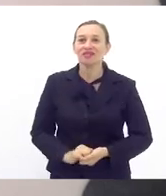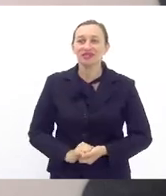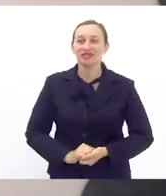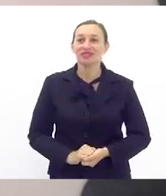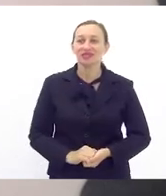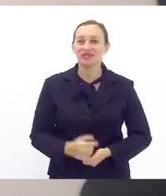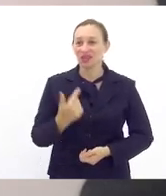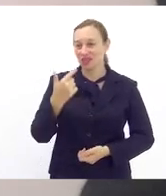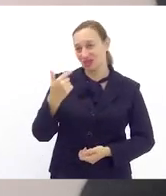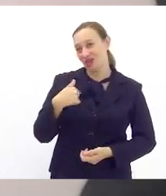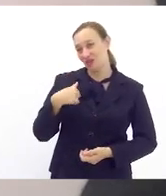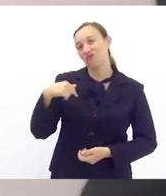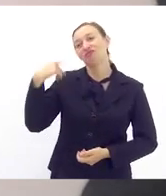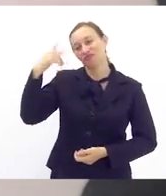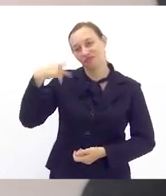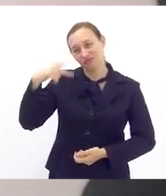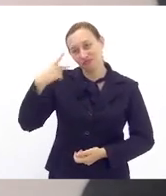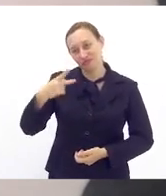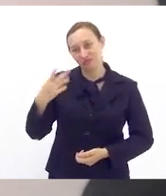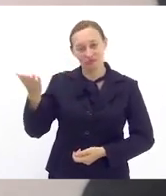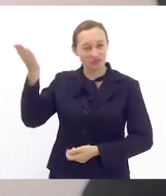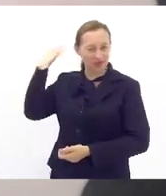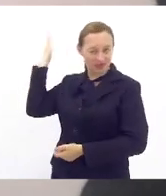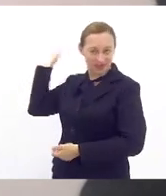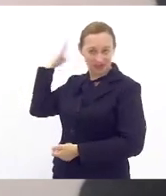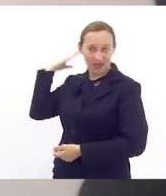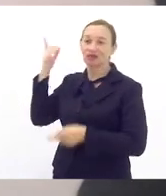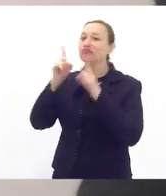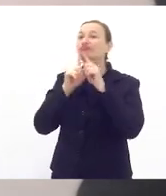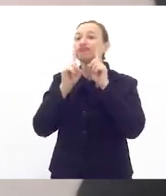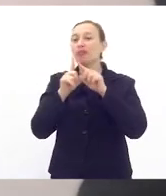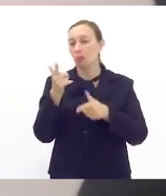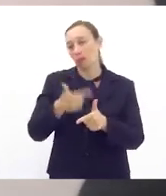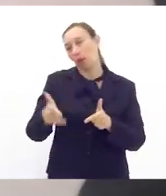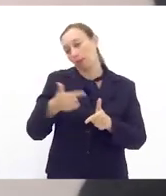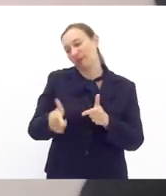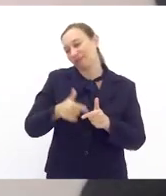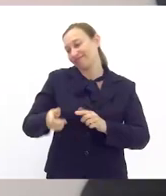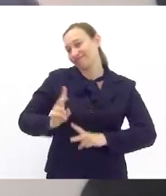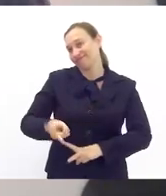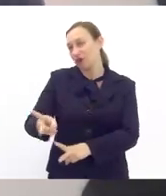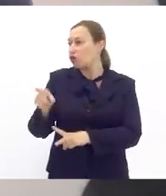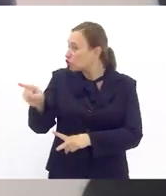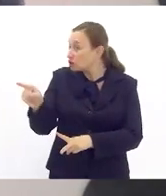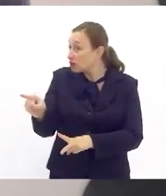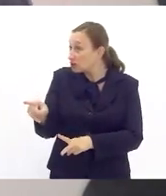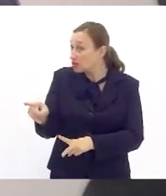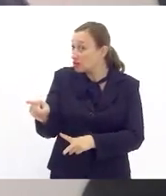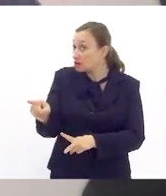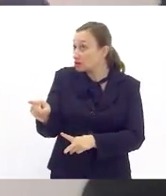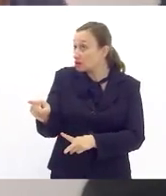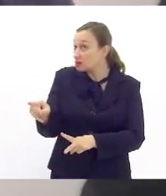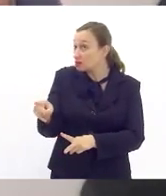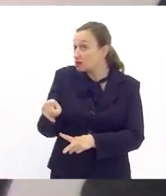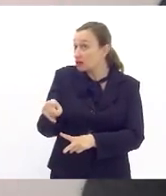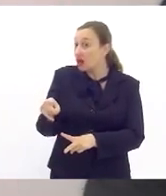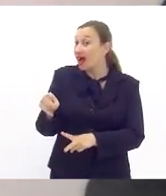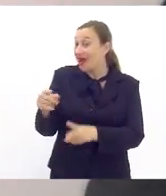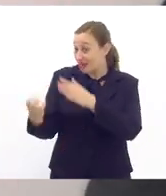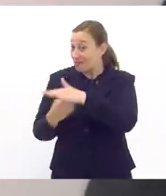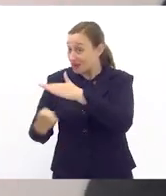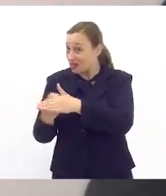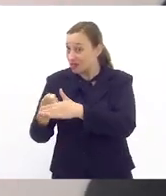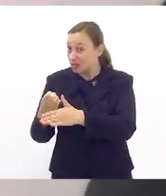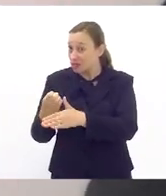eu fui Vereador na cidade de Maricá e tem um problema recorrente vocês casam mortes ou você não causa morte